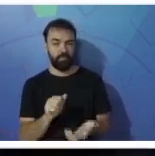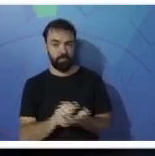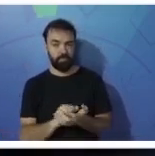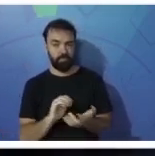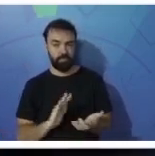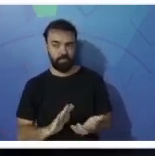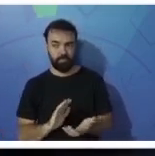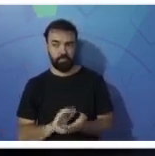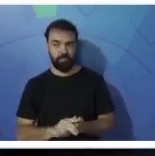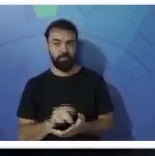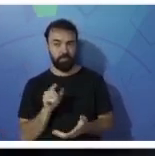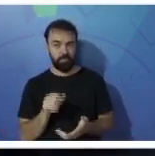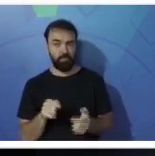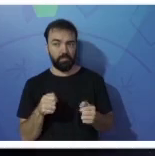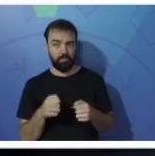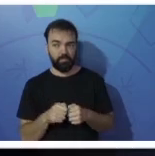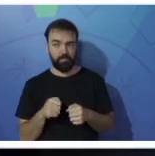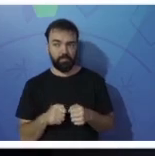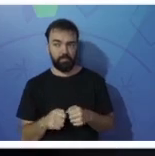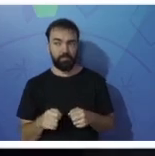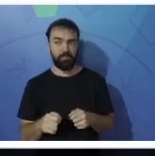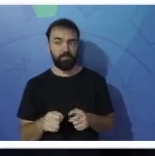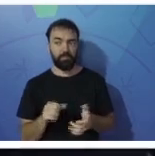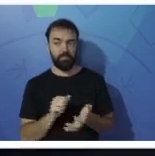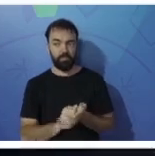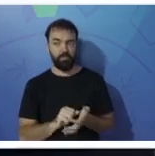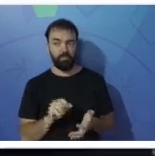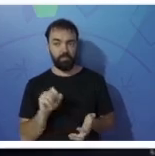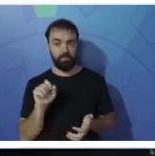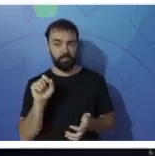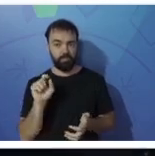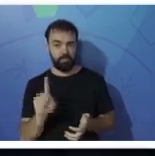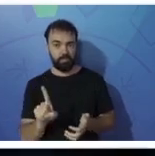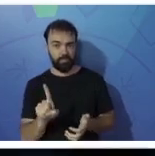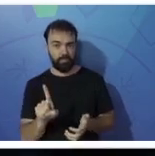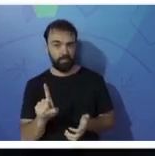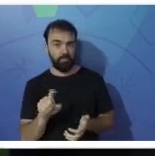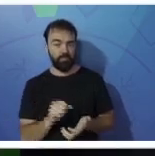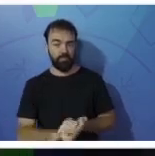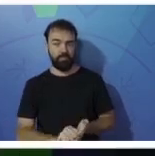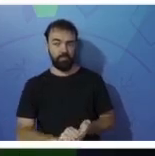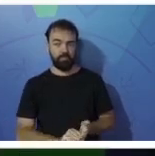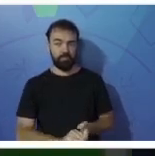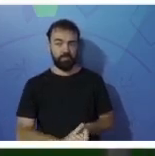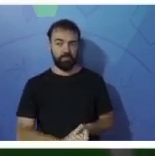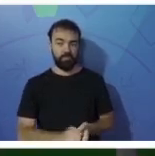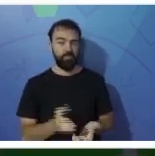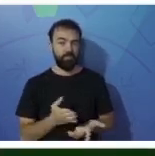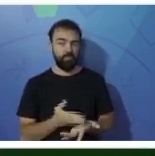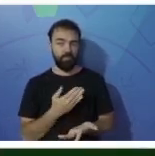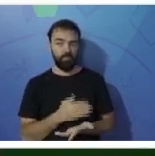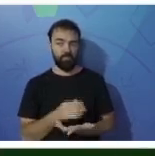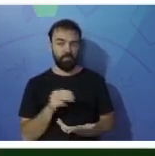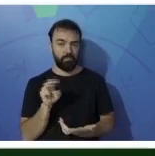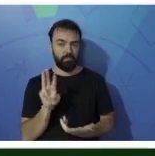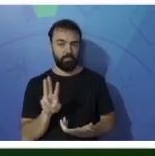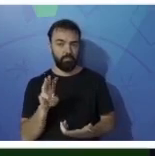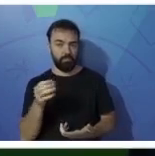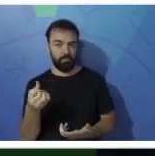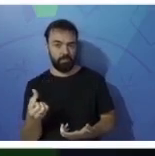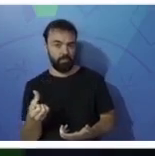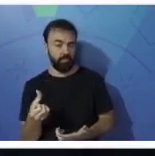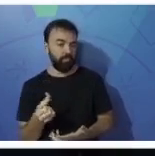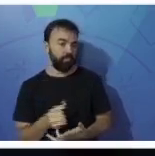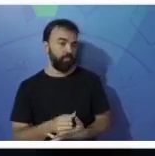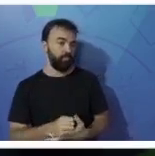tarefinha, vocês vão fazer o exercício 1, somente o exercício 1, da página 36,